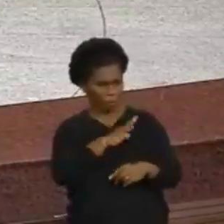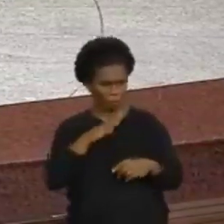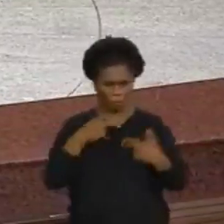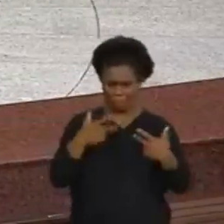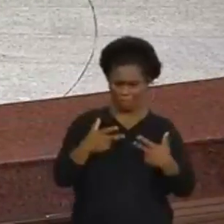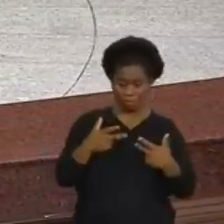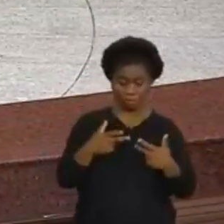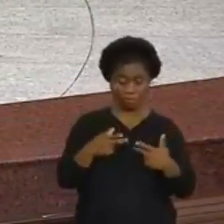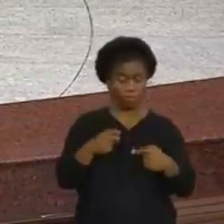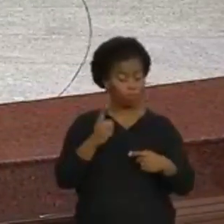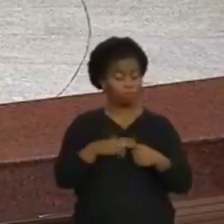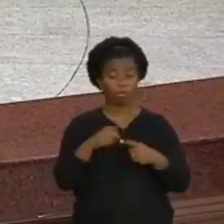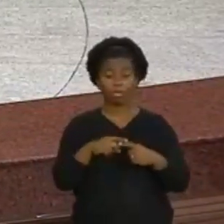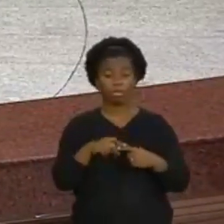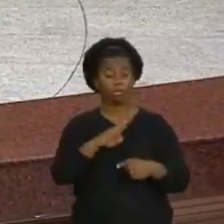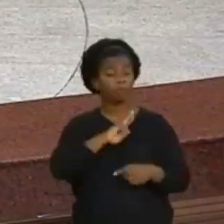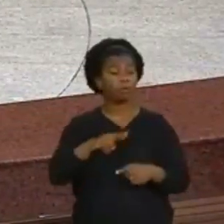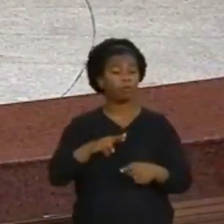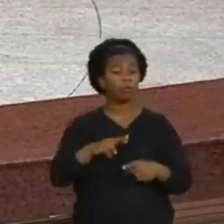Deus.